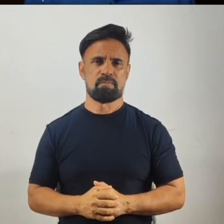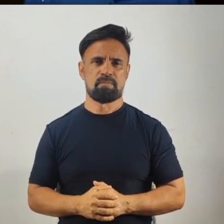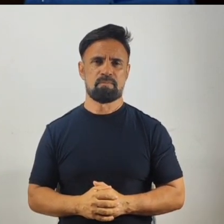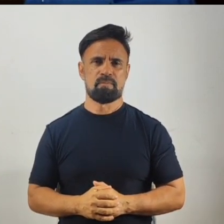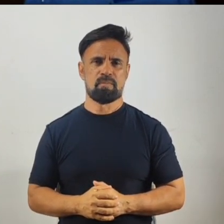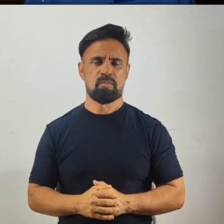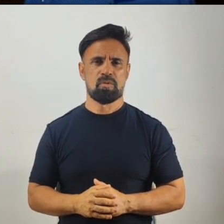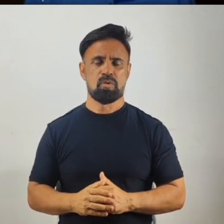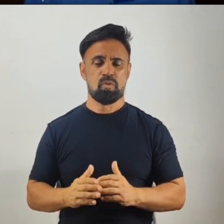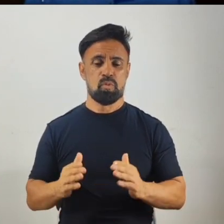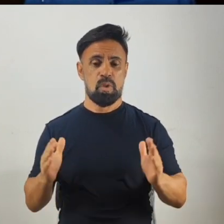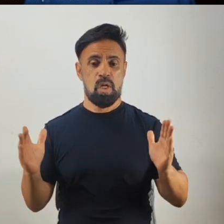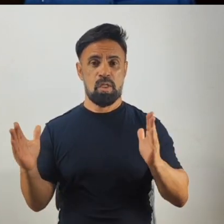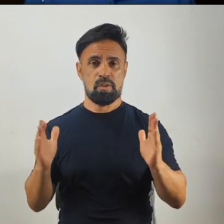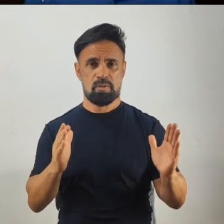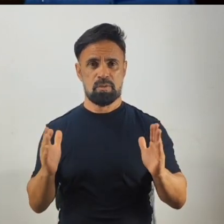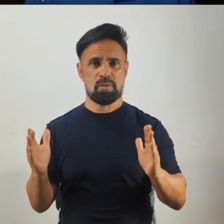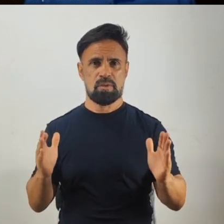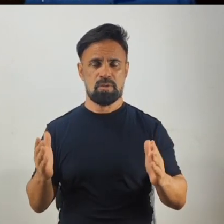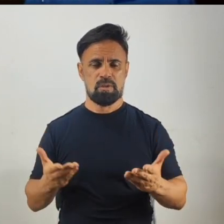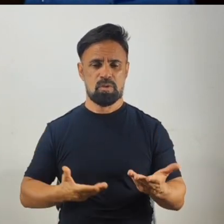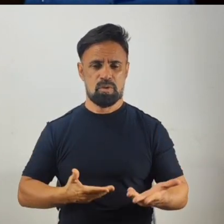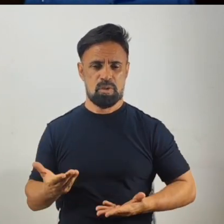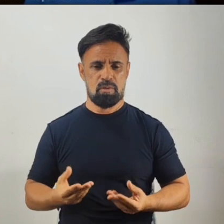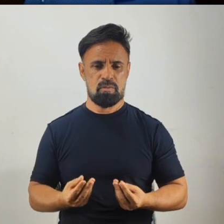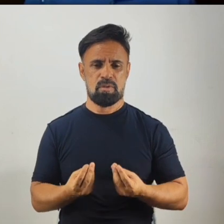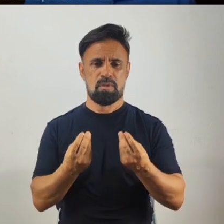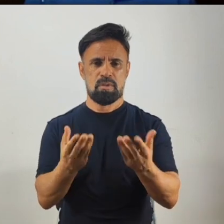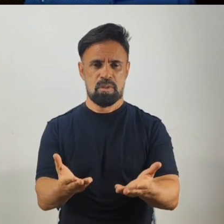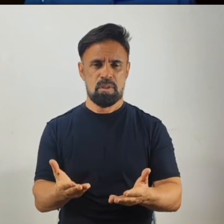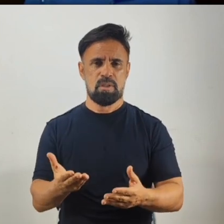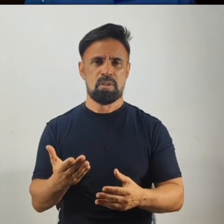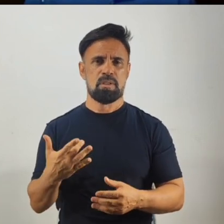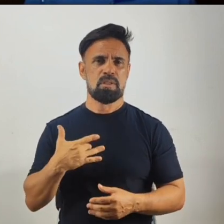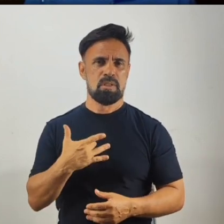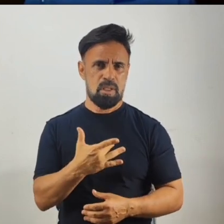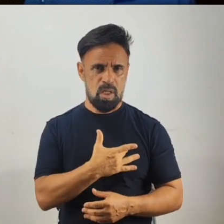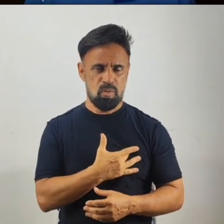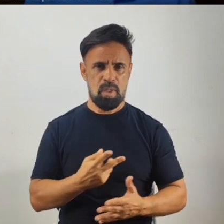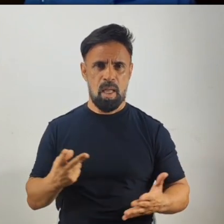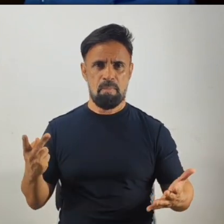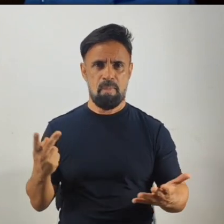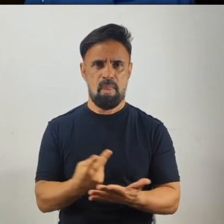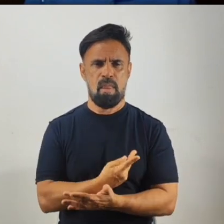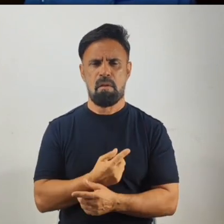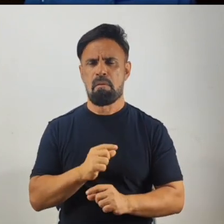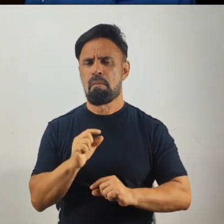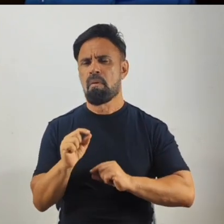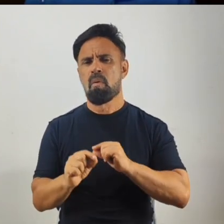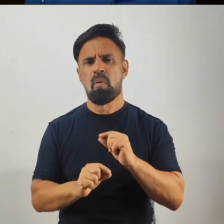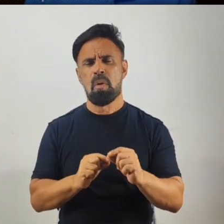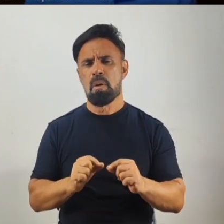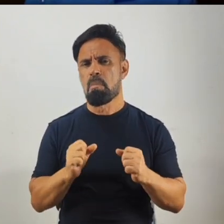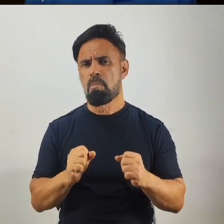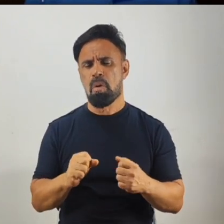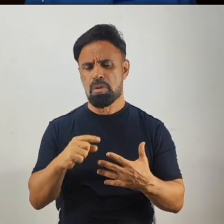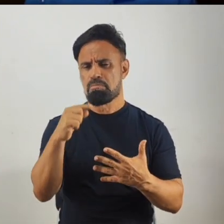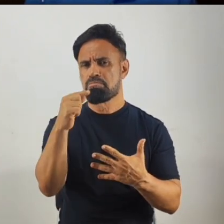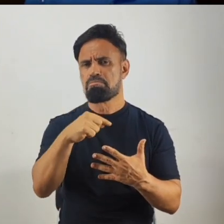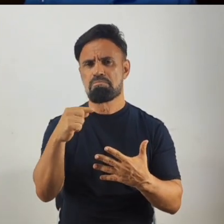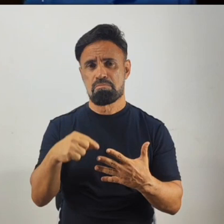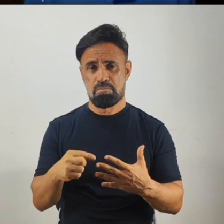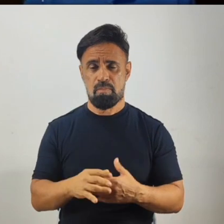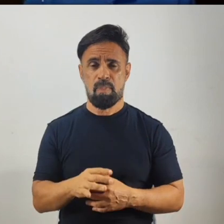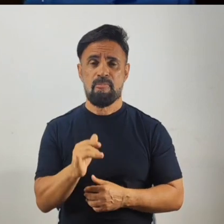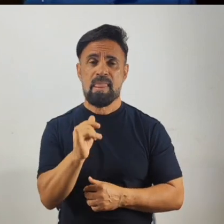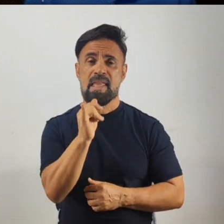danos desnecessários durante a atenção prestada nos serviços de saúde. Esses incidentes, que